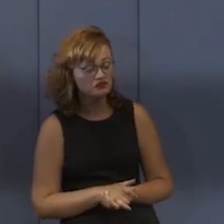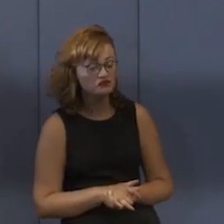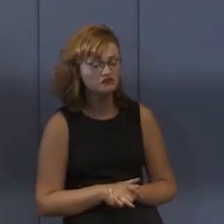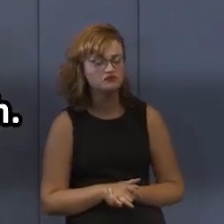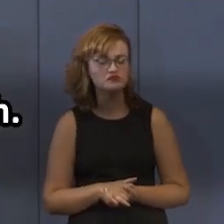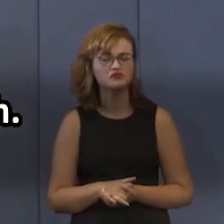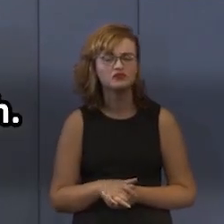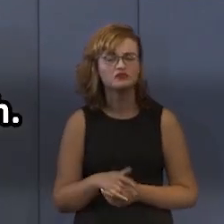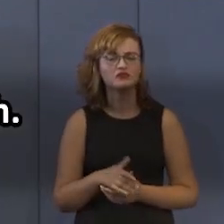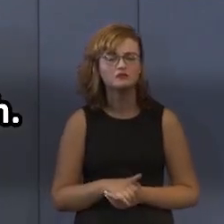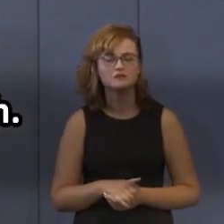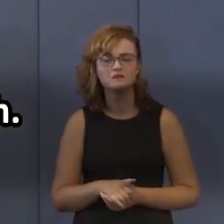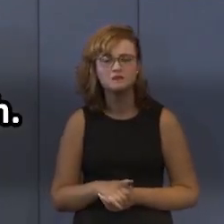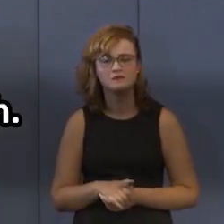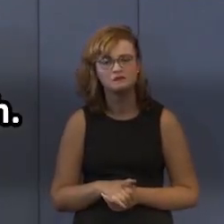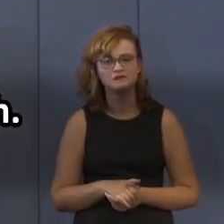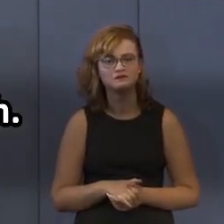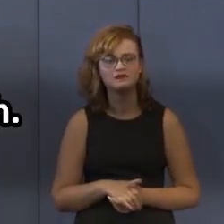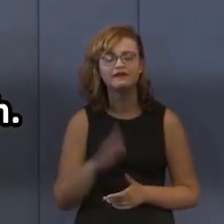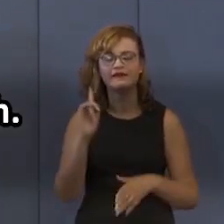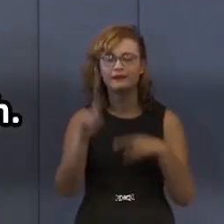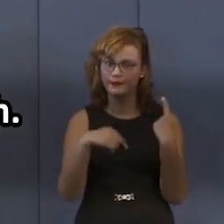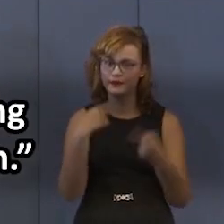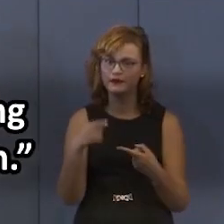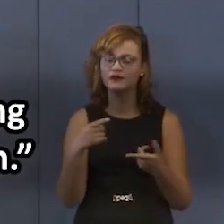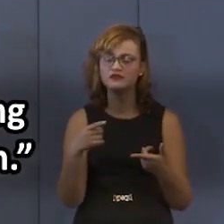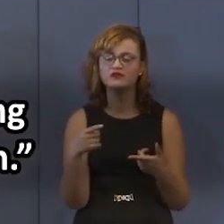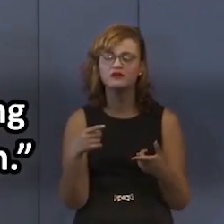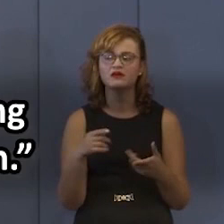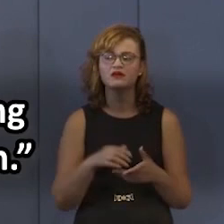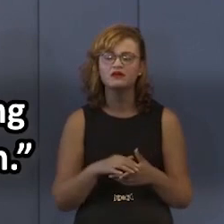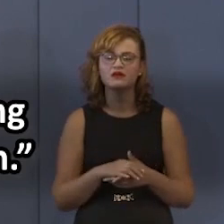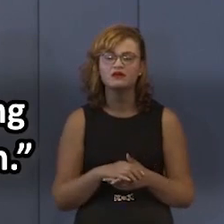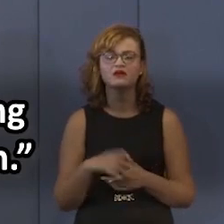vocês possam saber com quem a gente está lidando. A partir disso, ele